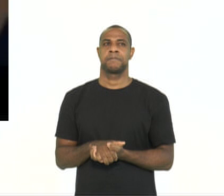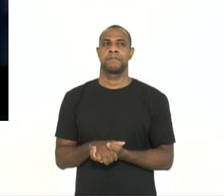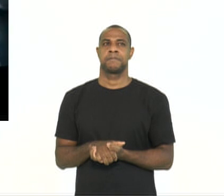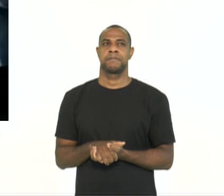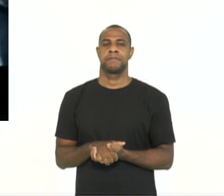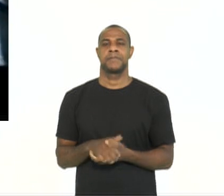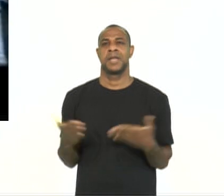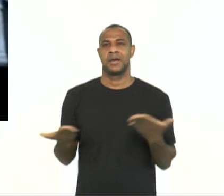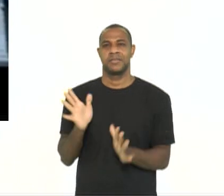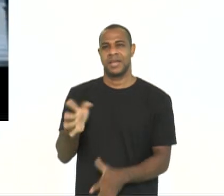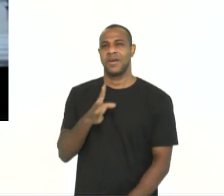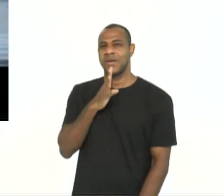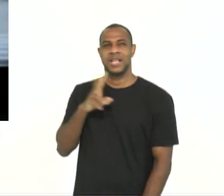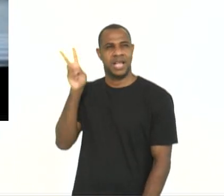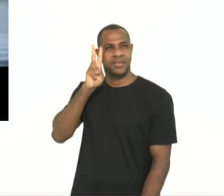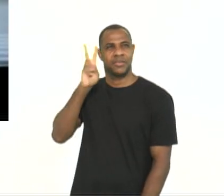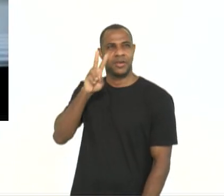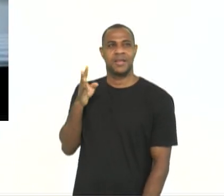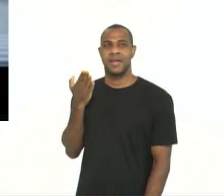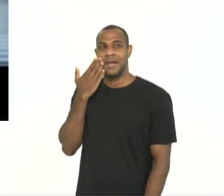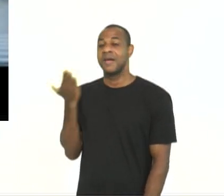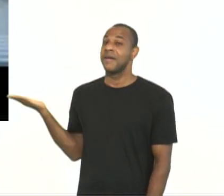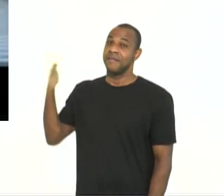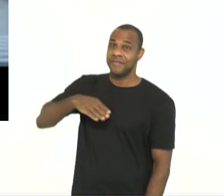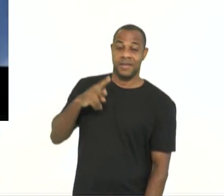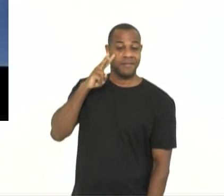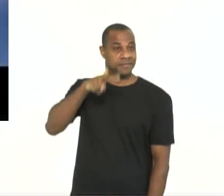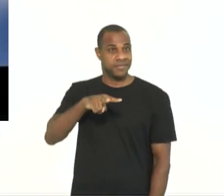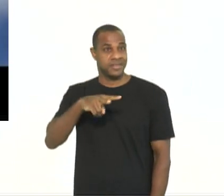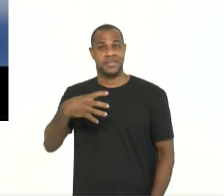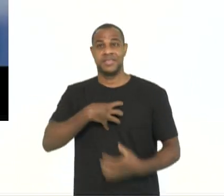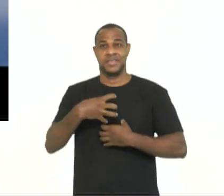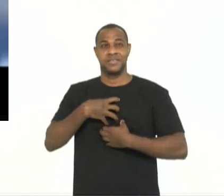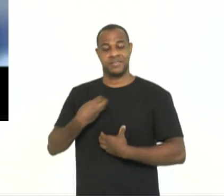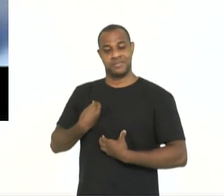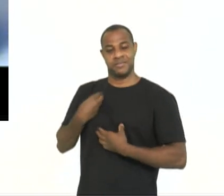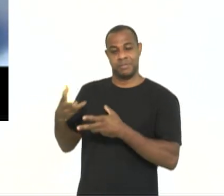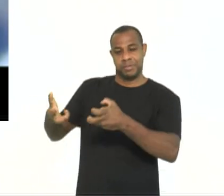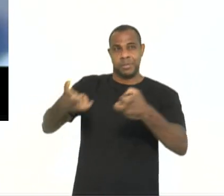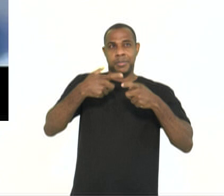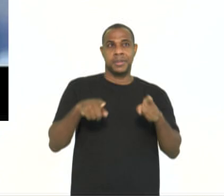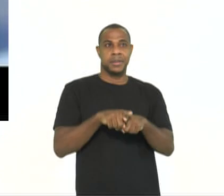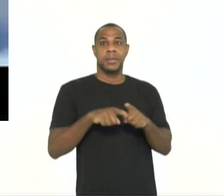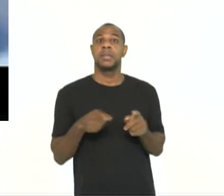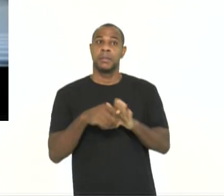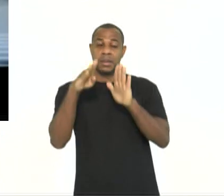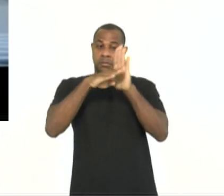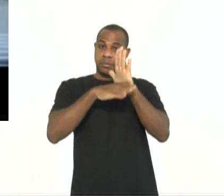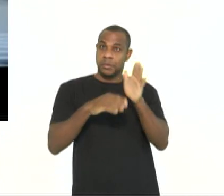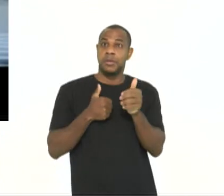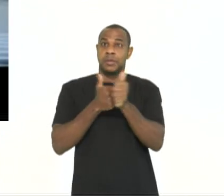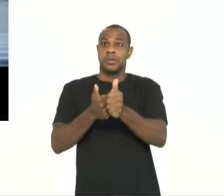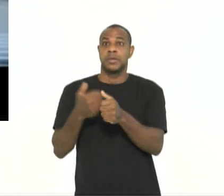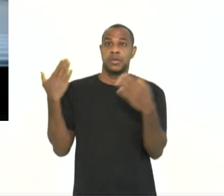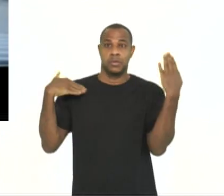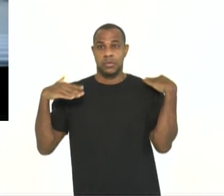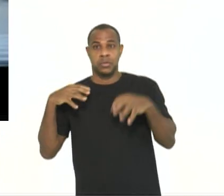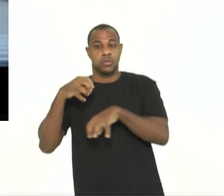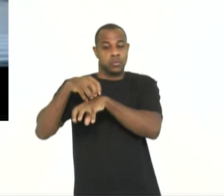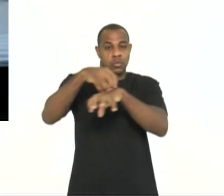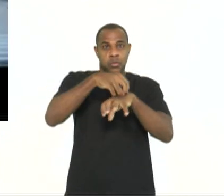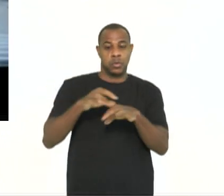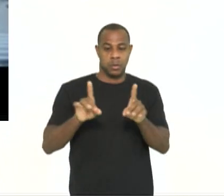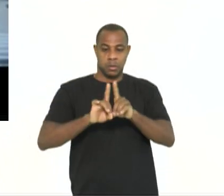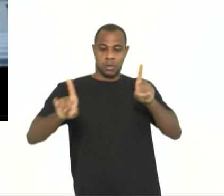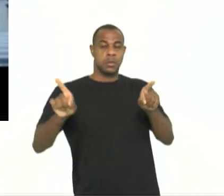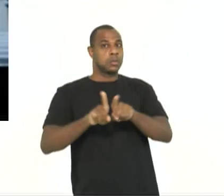Agora que você já conhece a história, venha ver, sentir e viver Itaipu. Mas não deixe de seguir as instruções dos guias. E não se afaste do seu grupo. Itaipu é uma